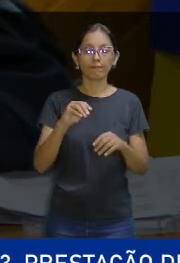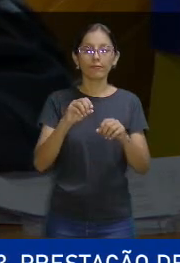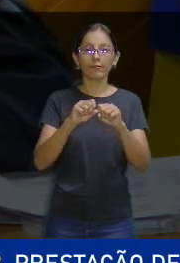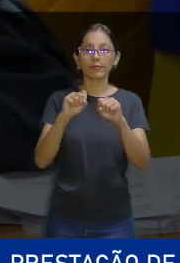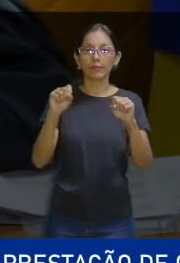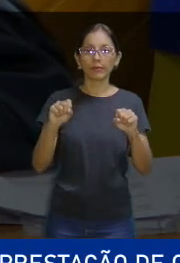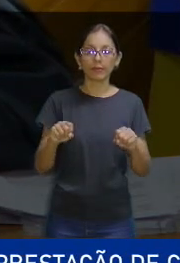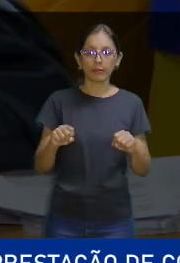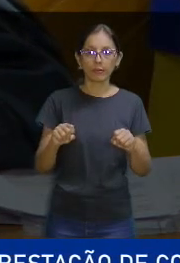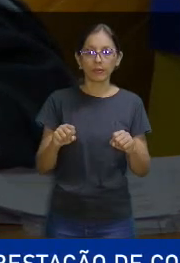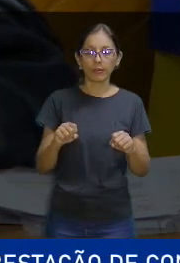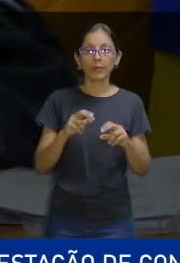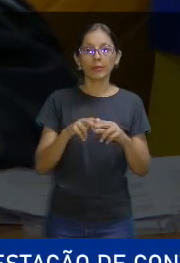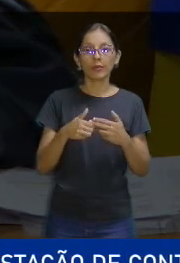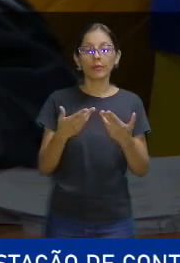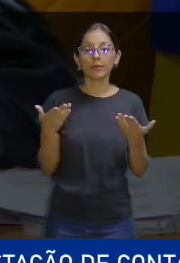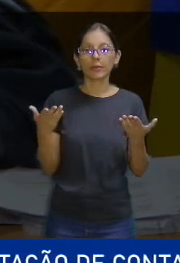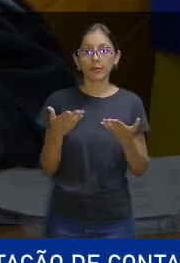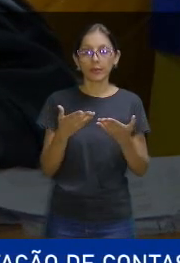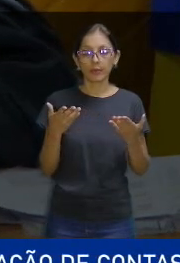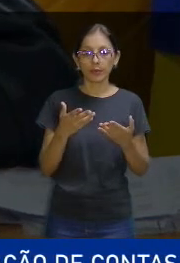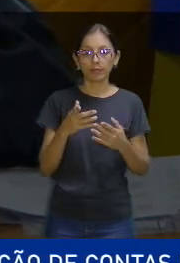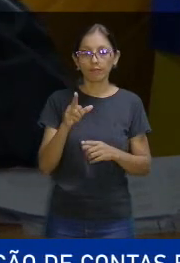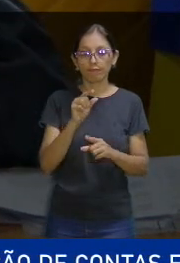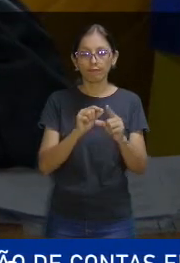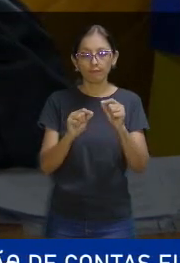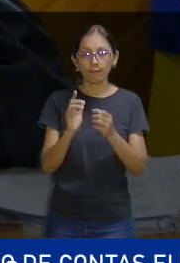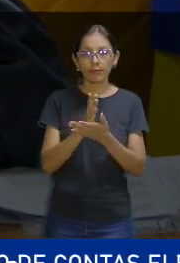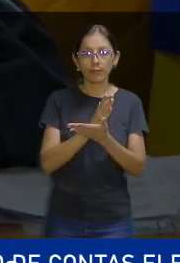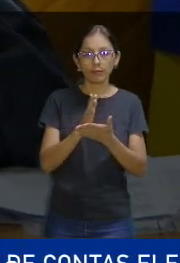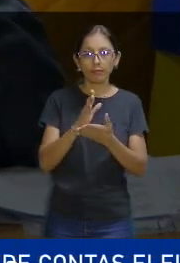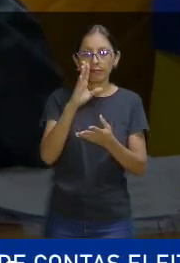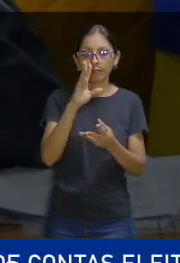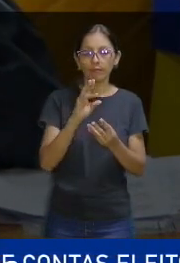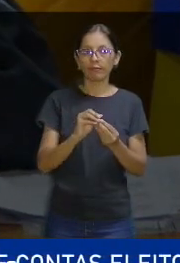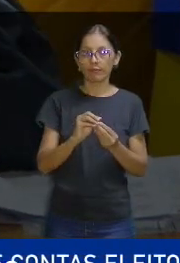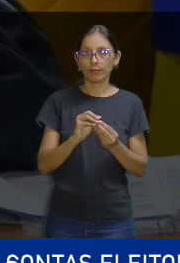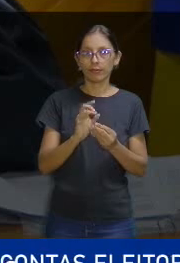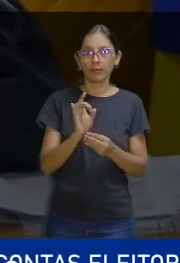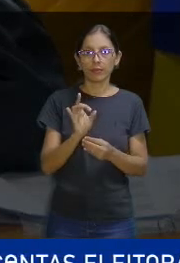desembargador Agostinho Silvério. Abordagem, assim, dos pontos principais, resumindo.